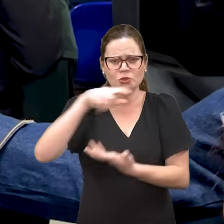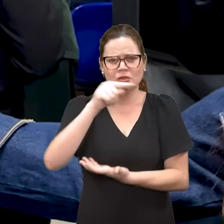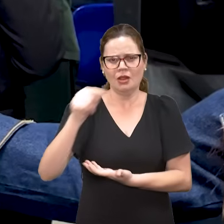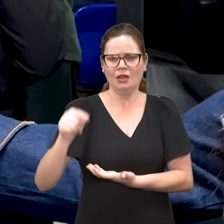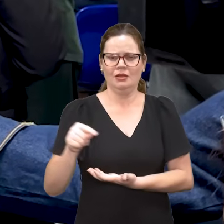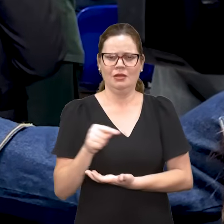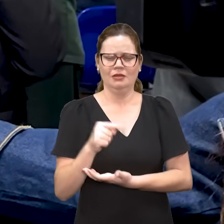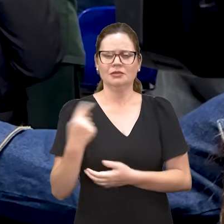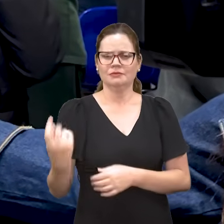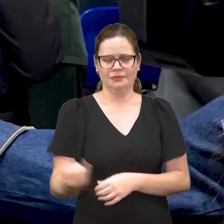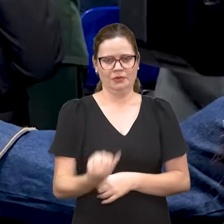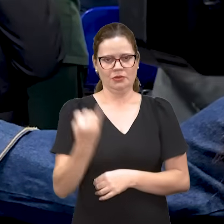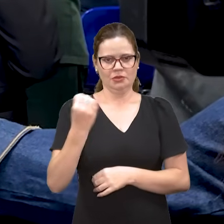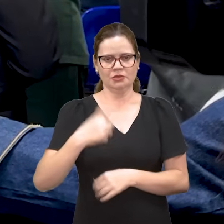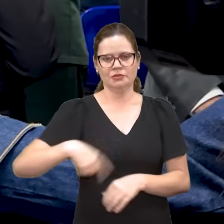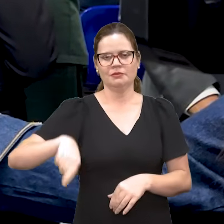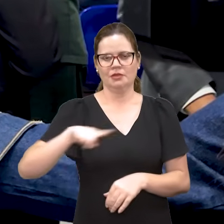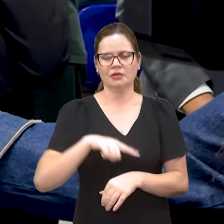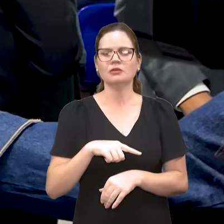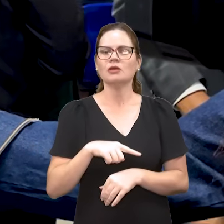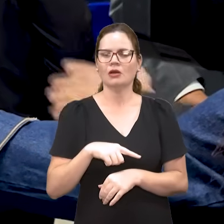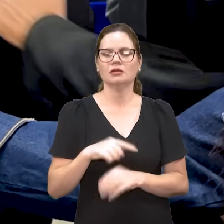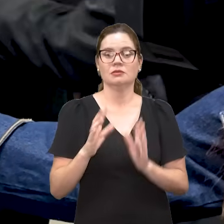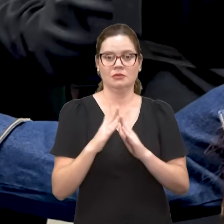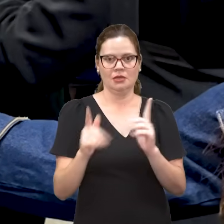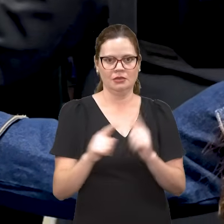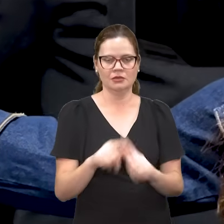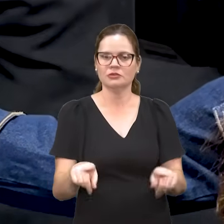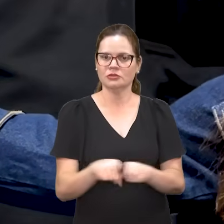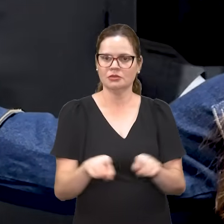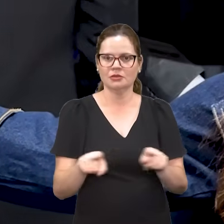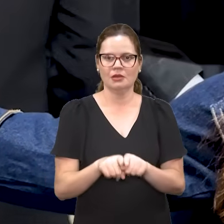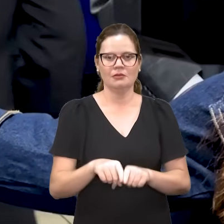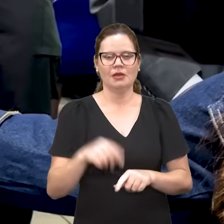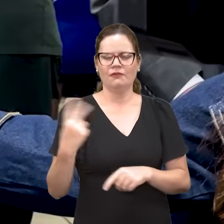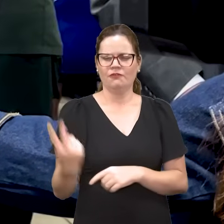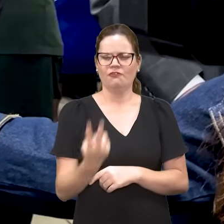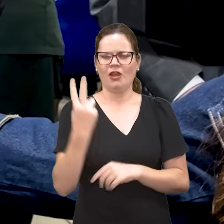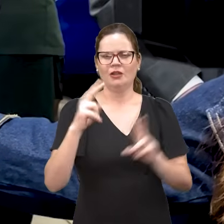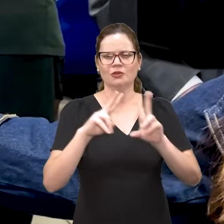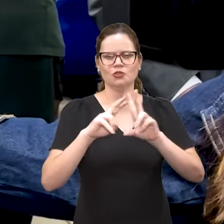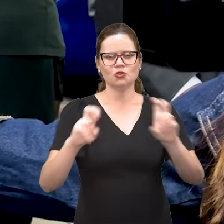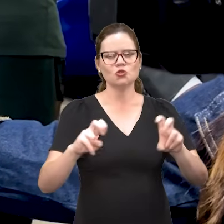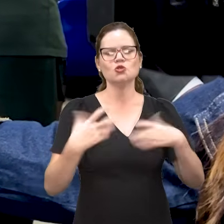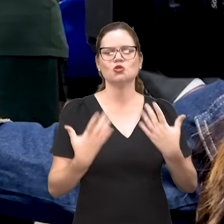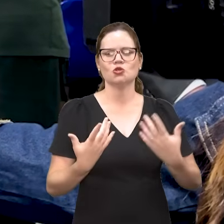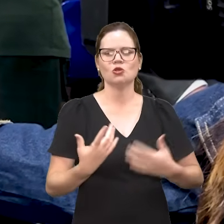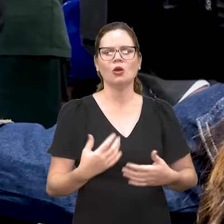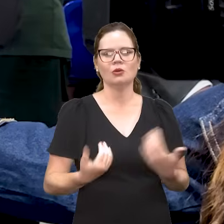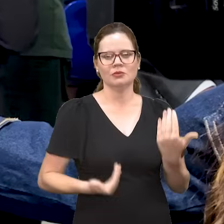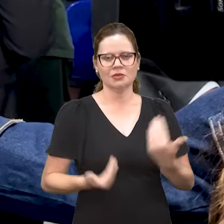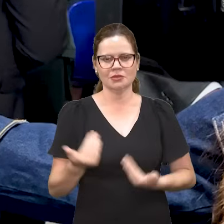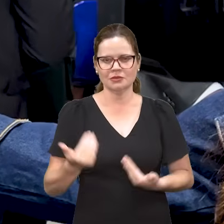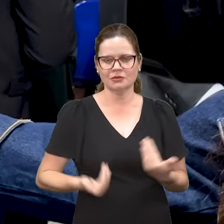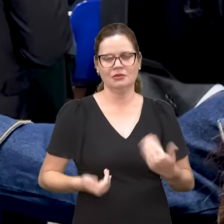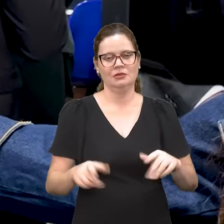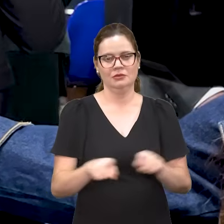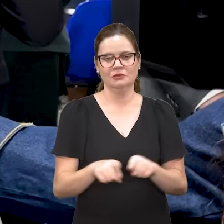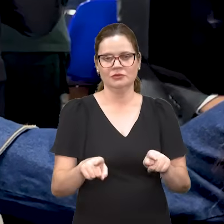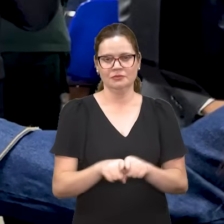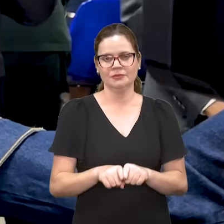pessoa importante para a igreja, mas importante também para o mundo, para os valores cristãos, né? O pastor Gedeuti